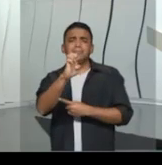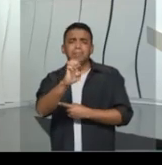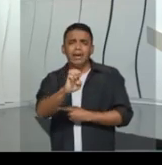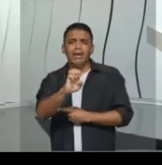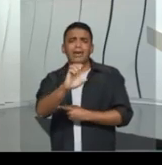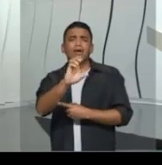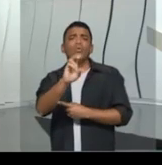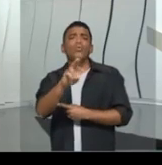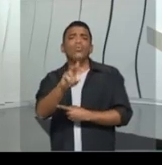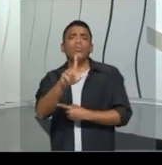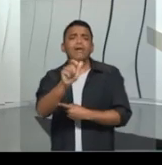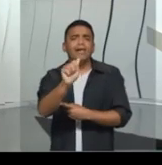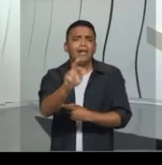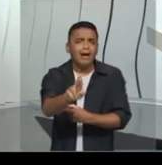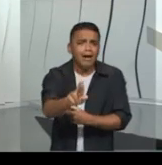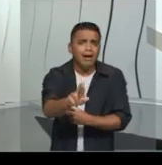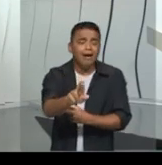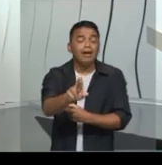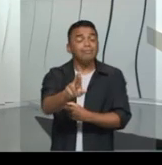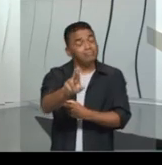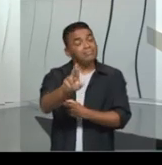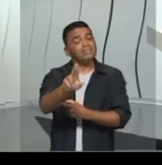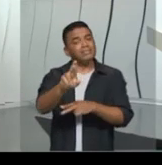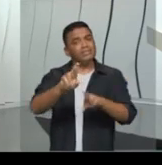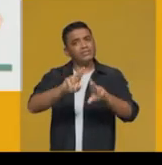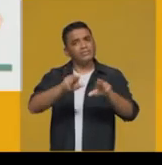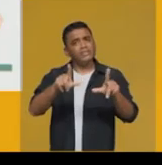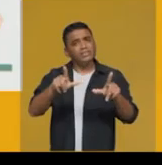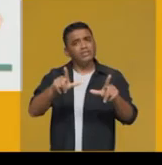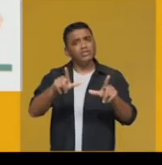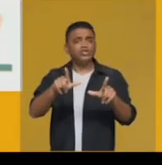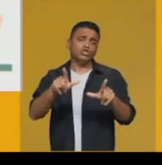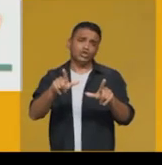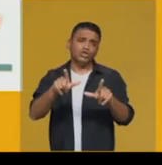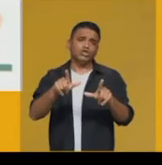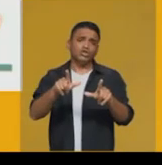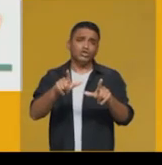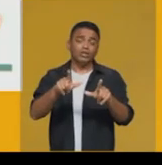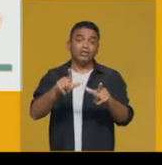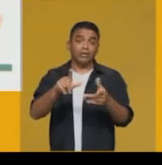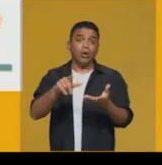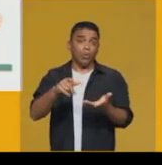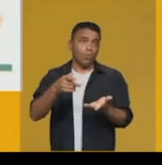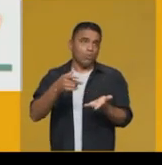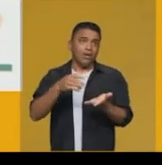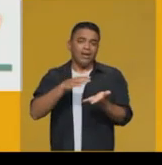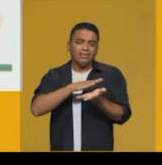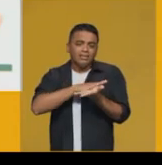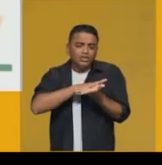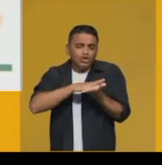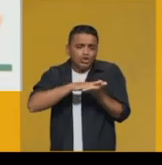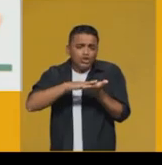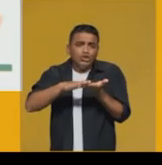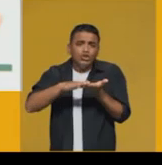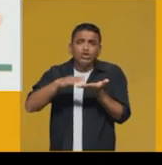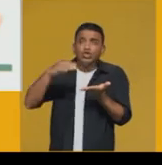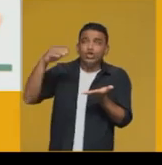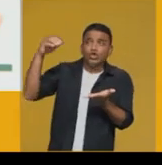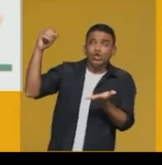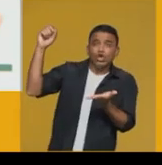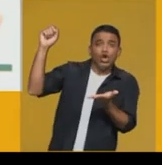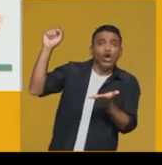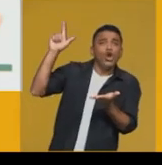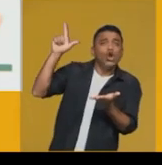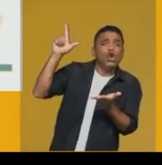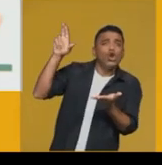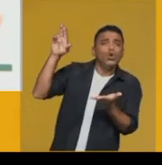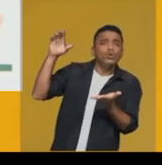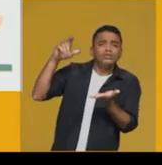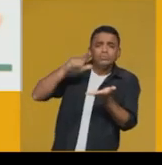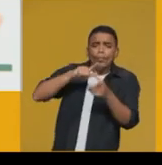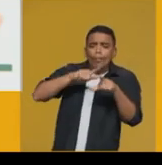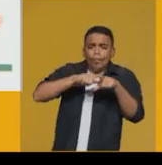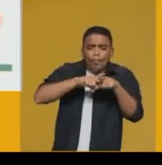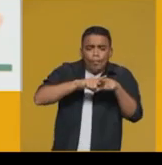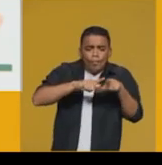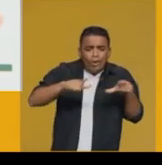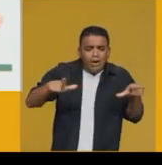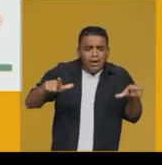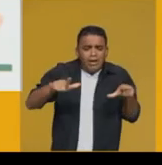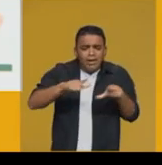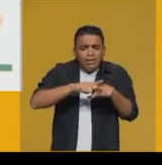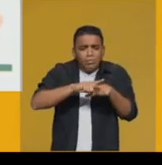seguinte sentido. A superfície onde o raio de luz está chegando é lisa e